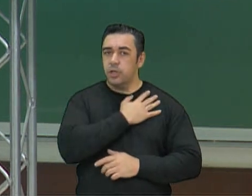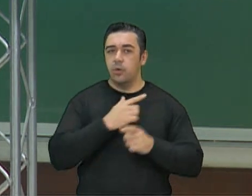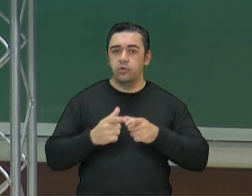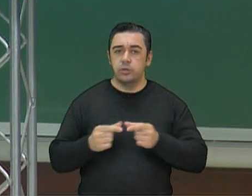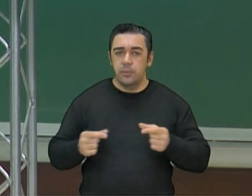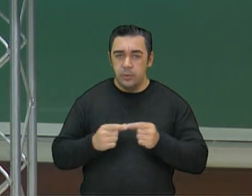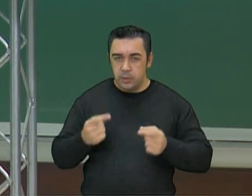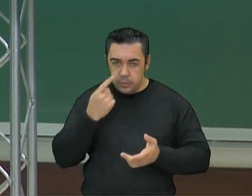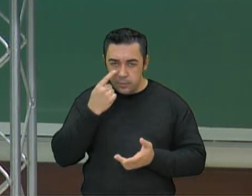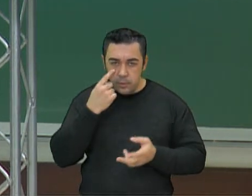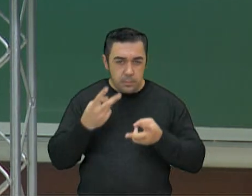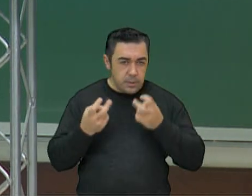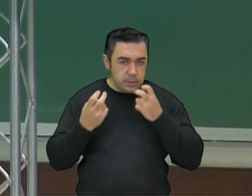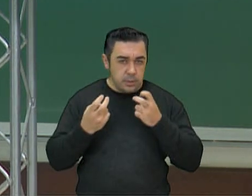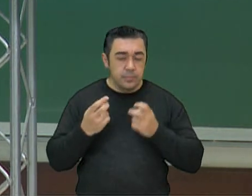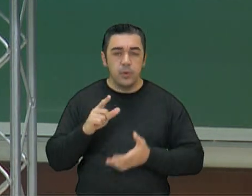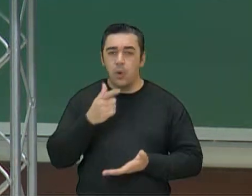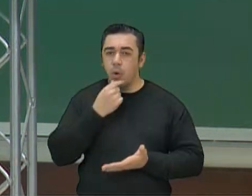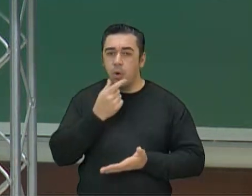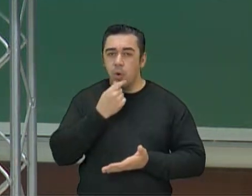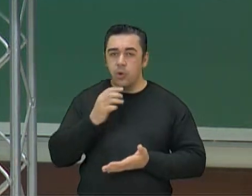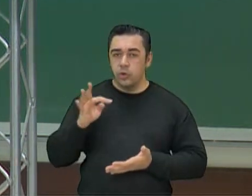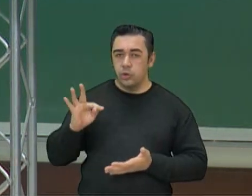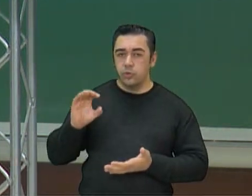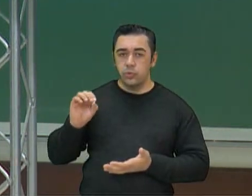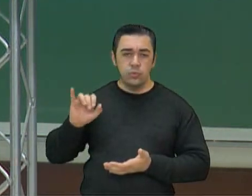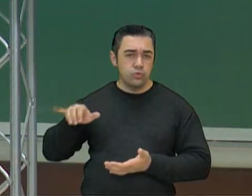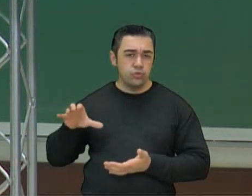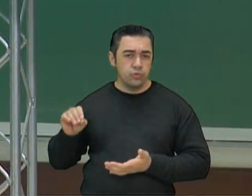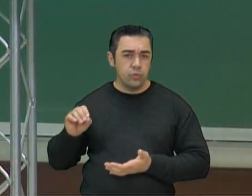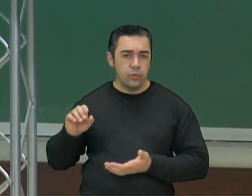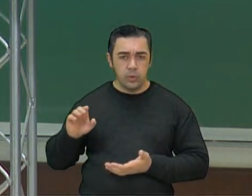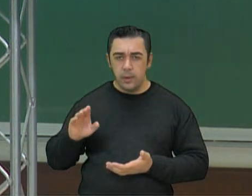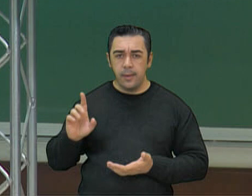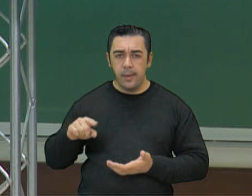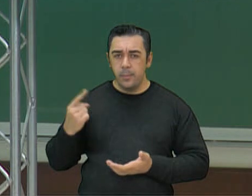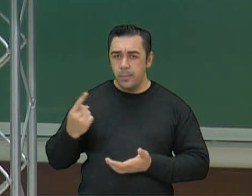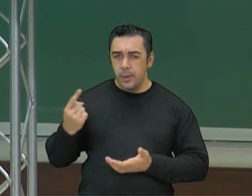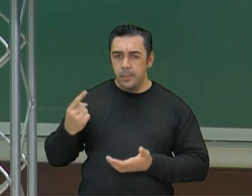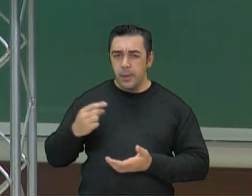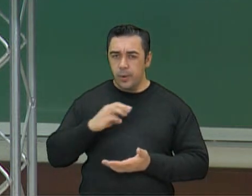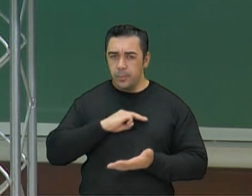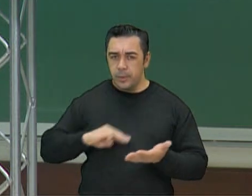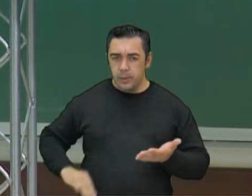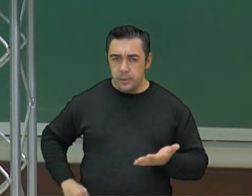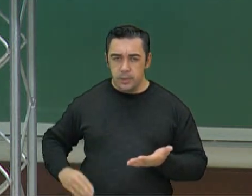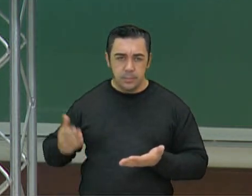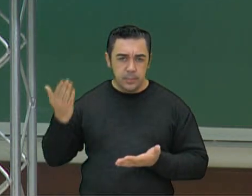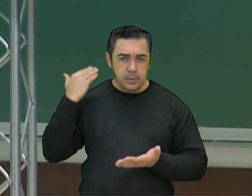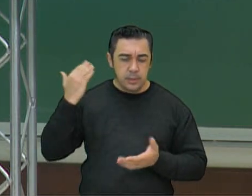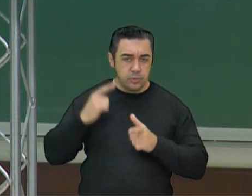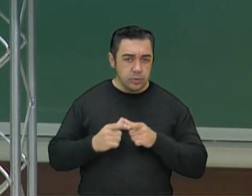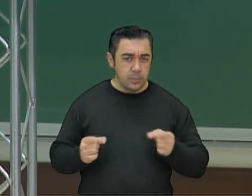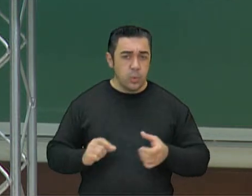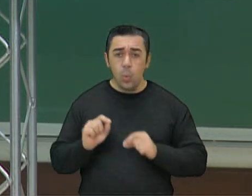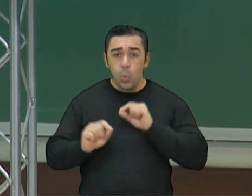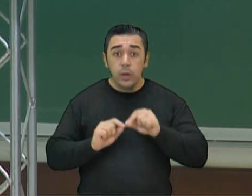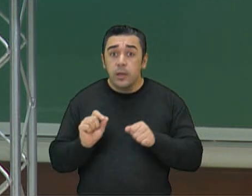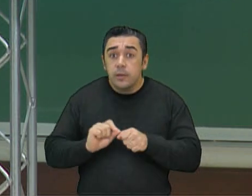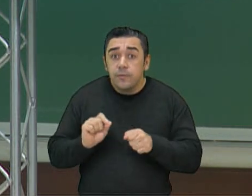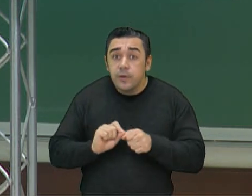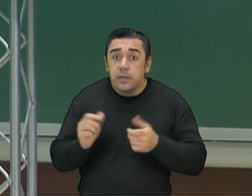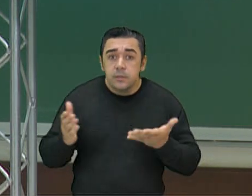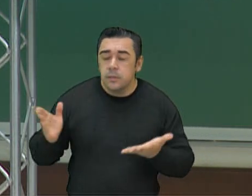percebe. Aqui no caso é o Hideki Tojo, o primeiro-ministro japonês à época dessa charge. O que eles estão fazendo? O